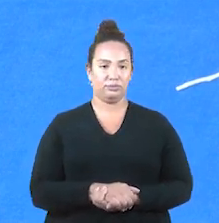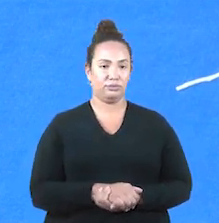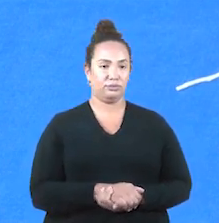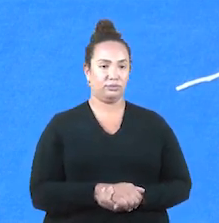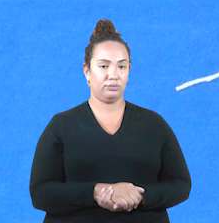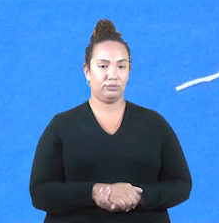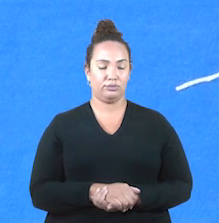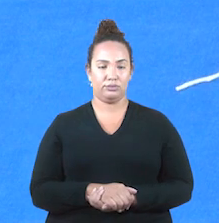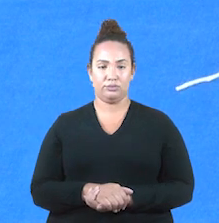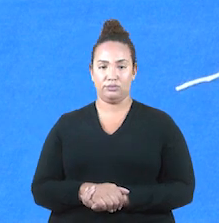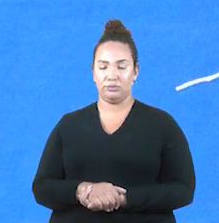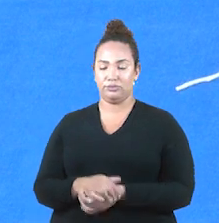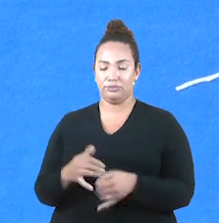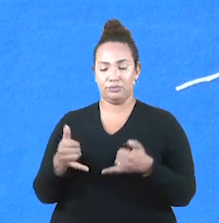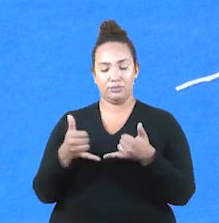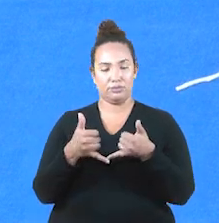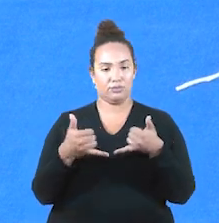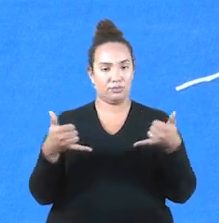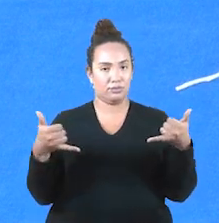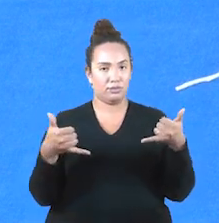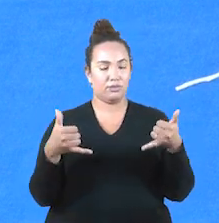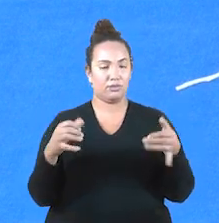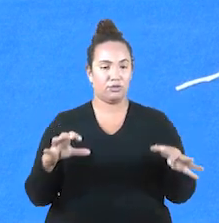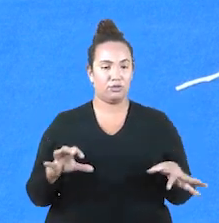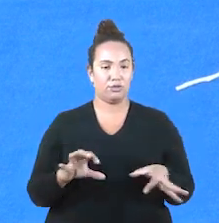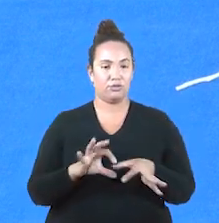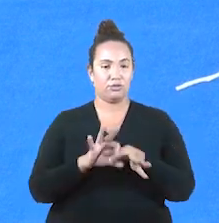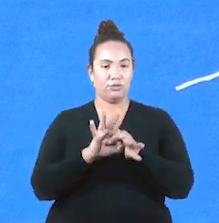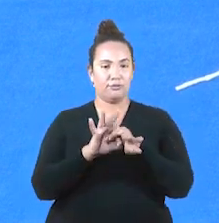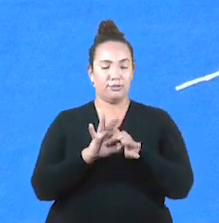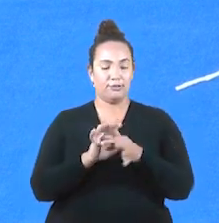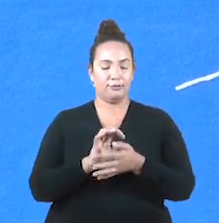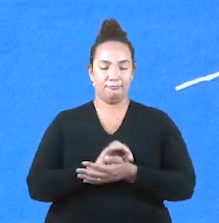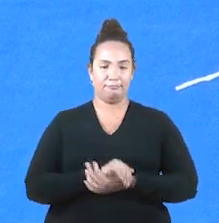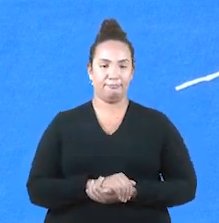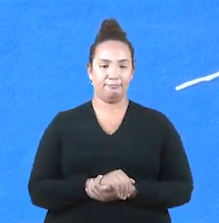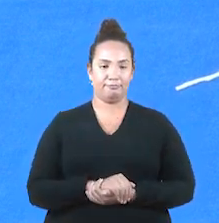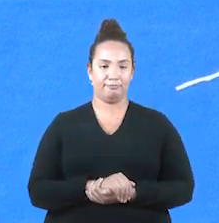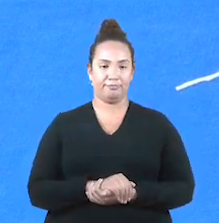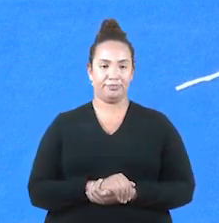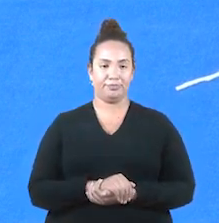o fim daquela tira de barbante com outra.